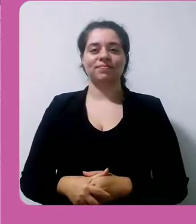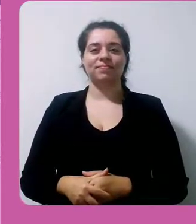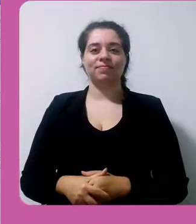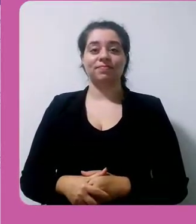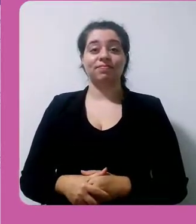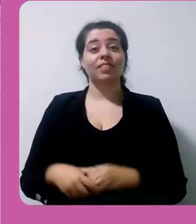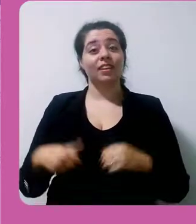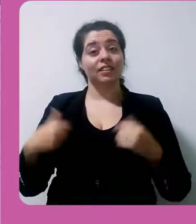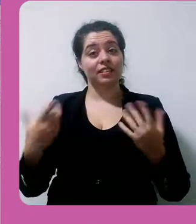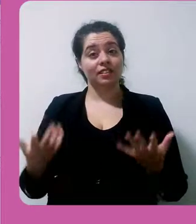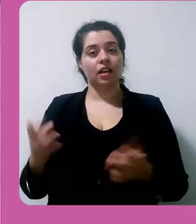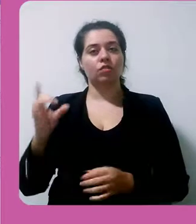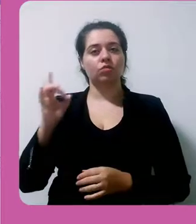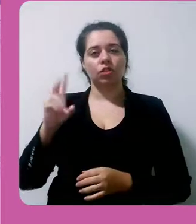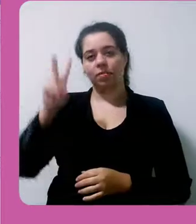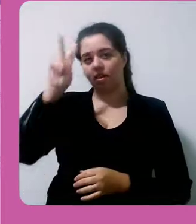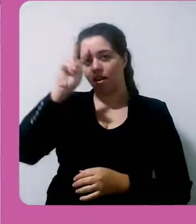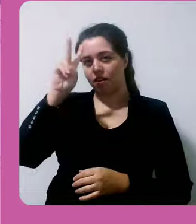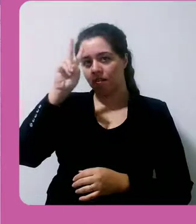estão